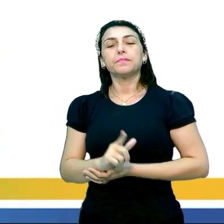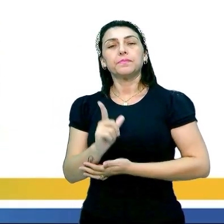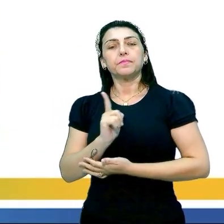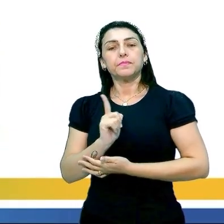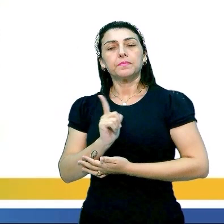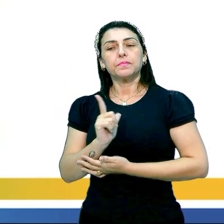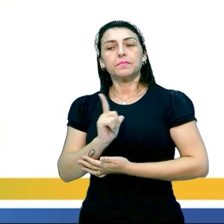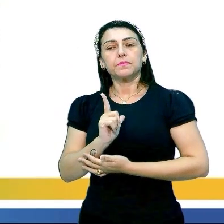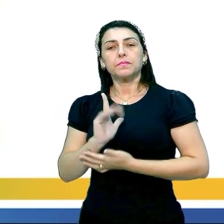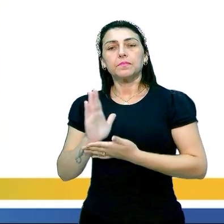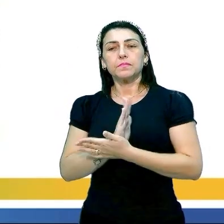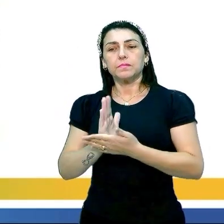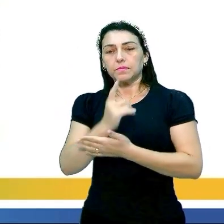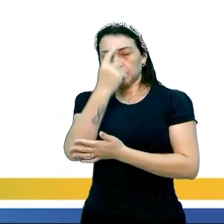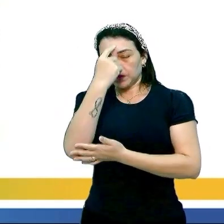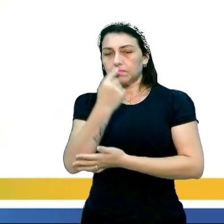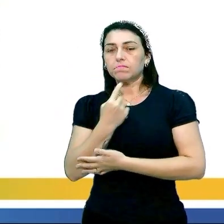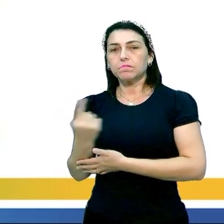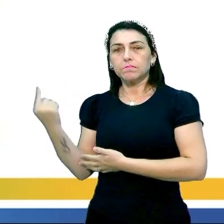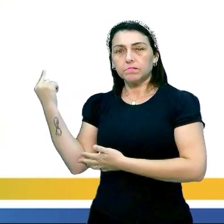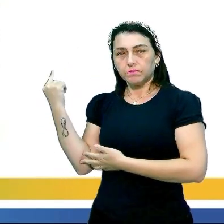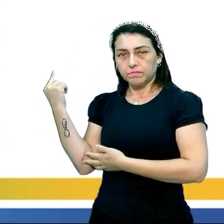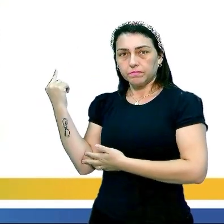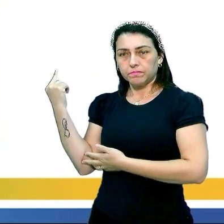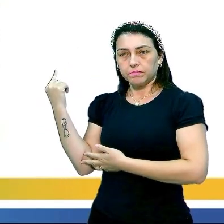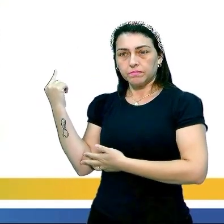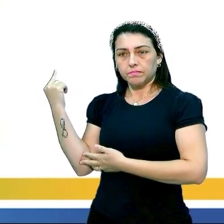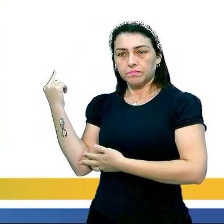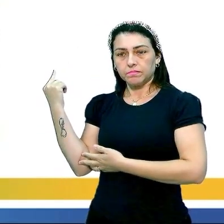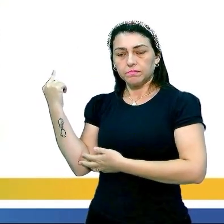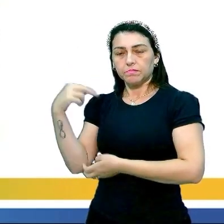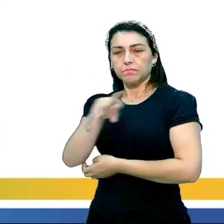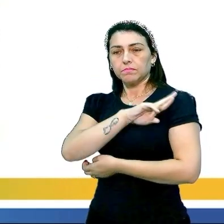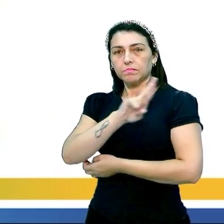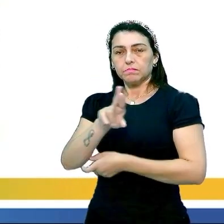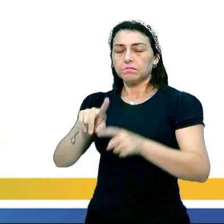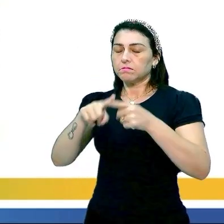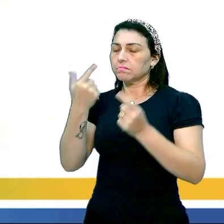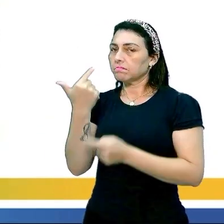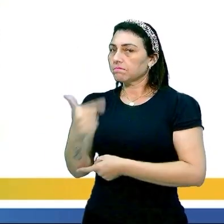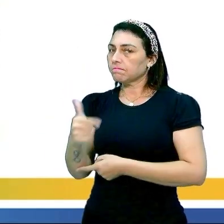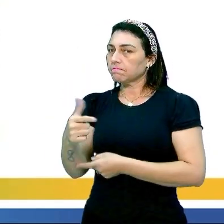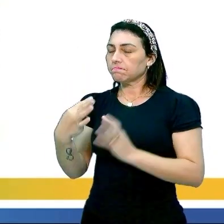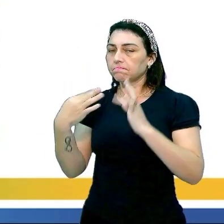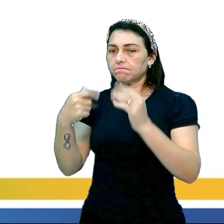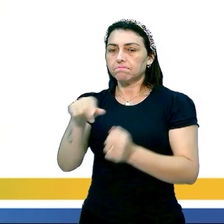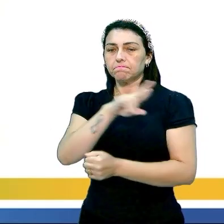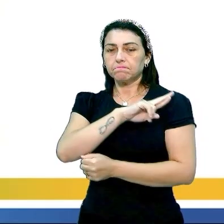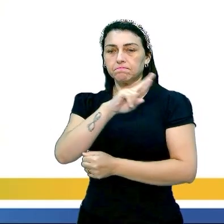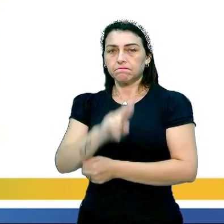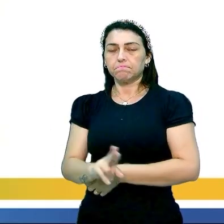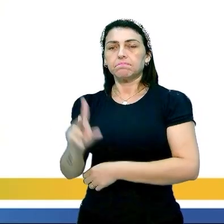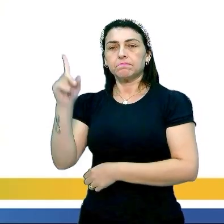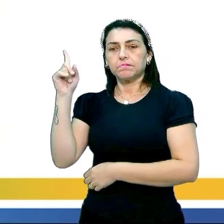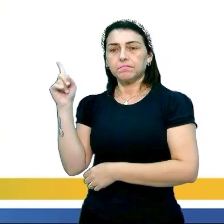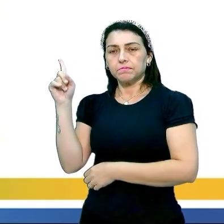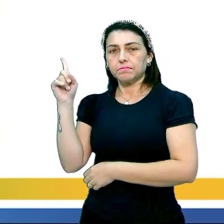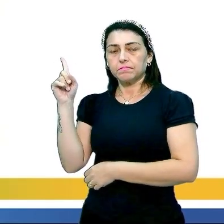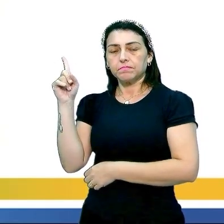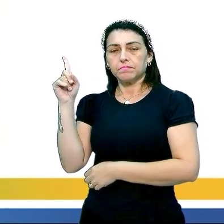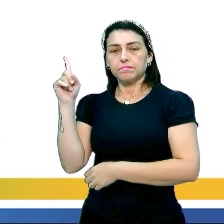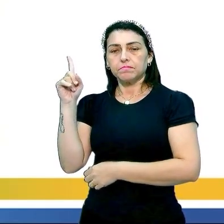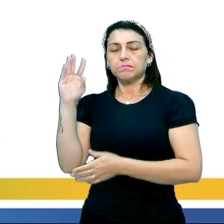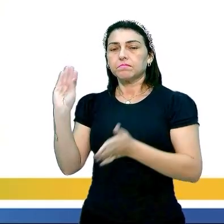aí, inclusive, algumas imagens que estão representando os modos de produção, mas nós não temos todos representados aí nessa imagem.